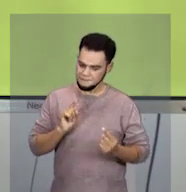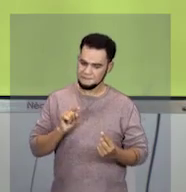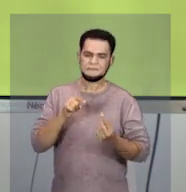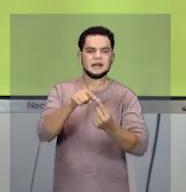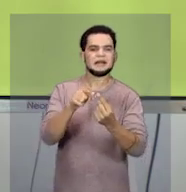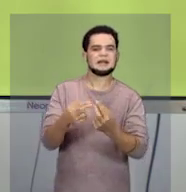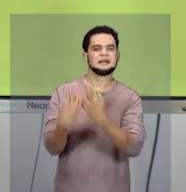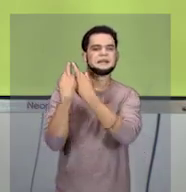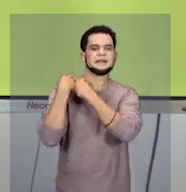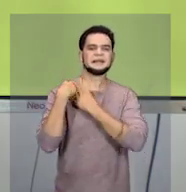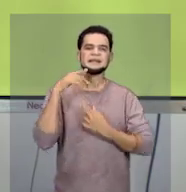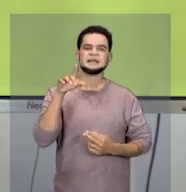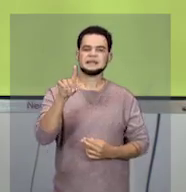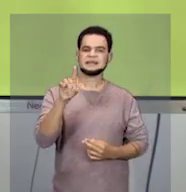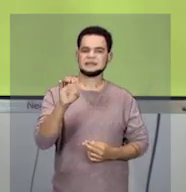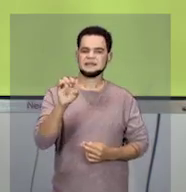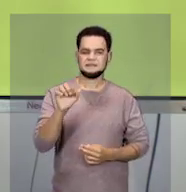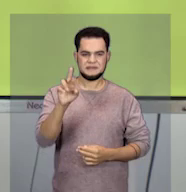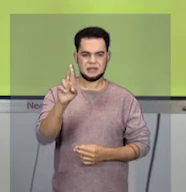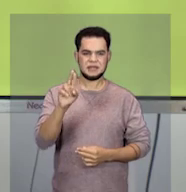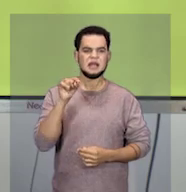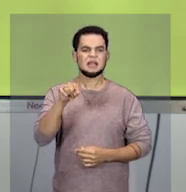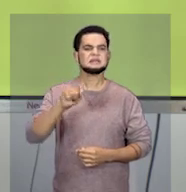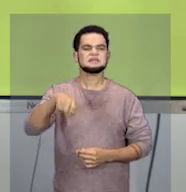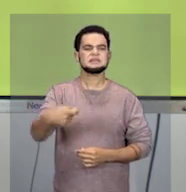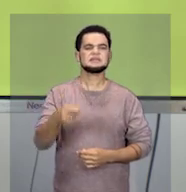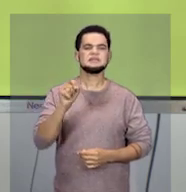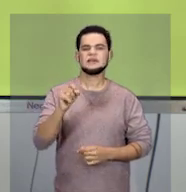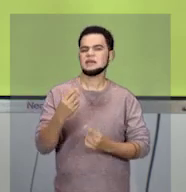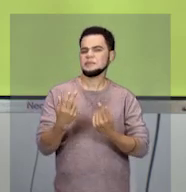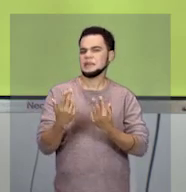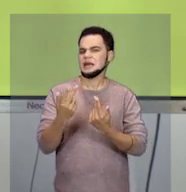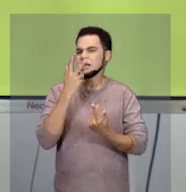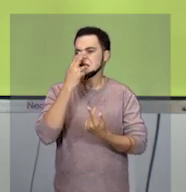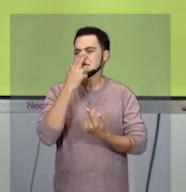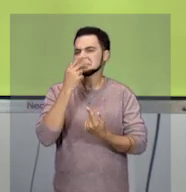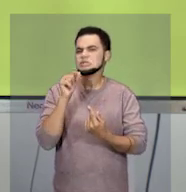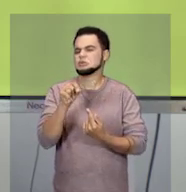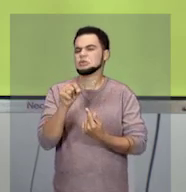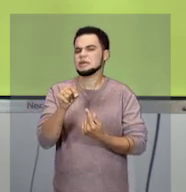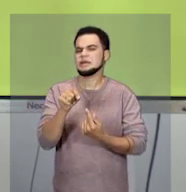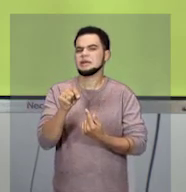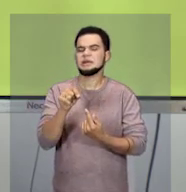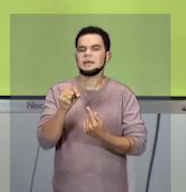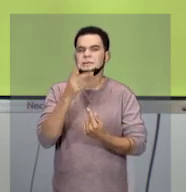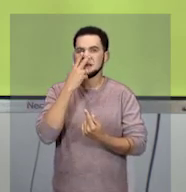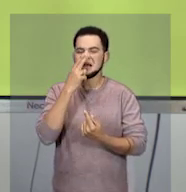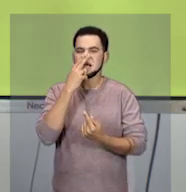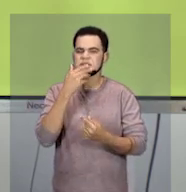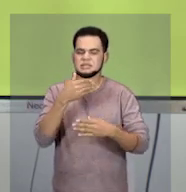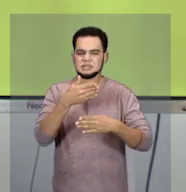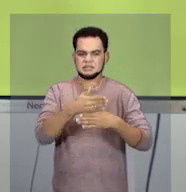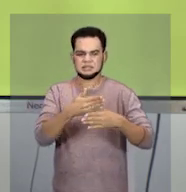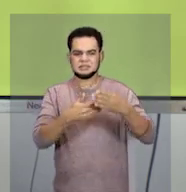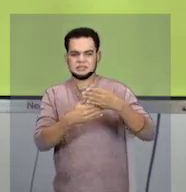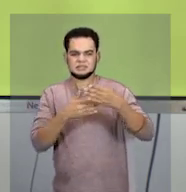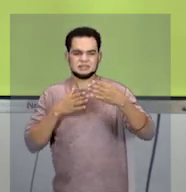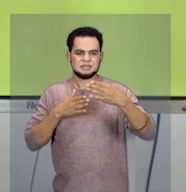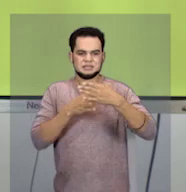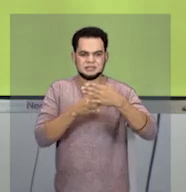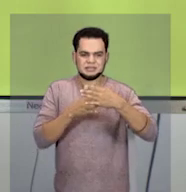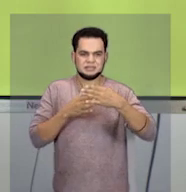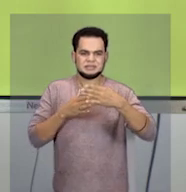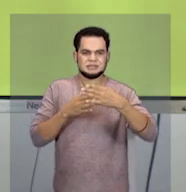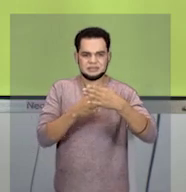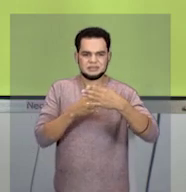Os deveres funcionam mais ou menos como determinados obstáculos que a gente tem que cumprir para a gente conseguir acessar os